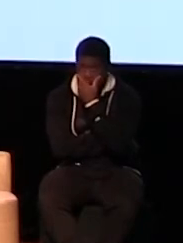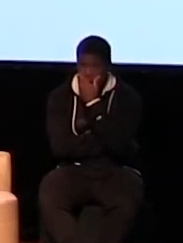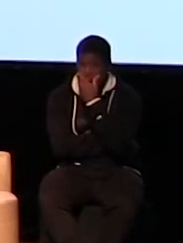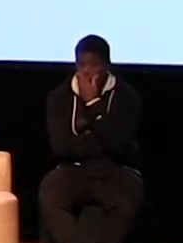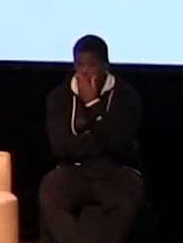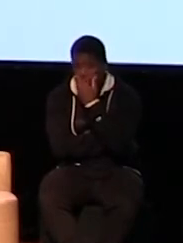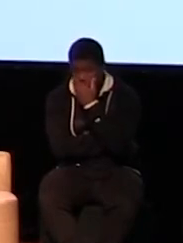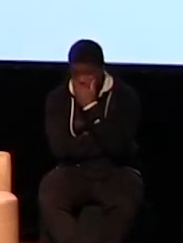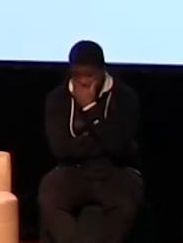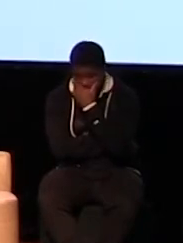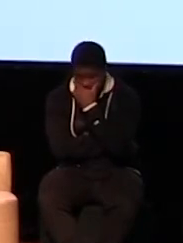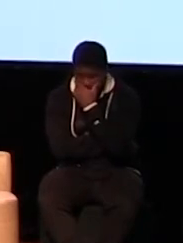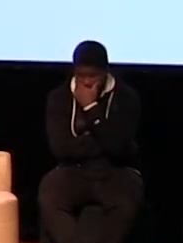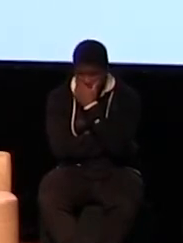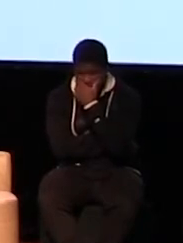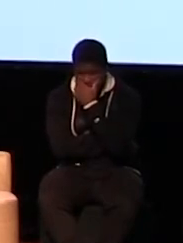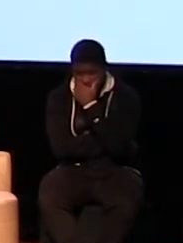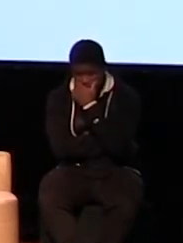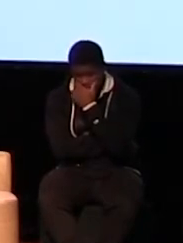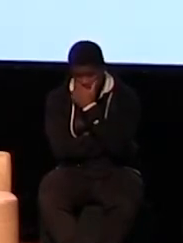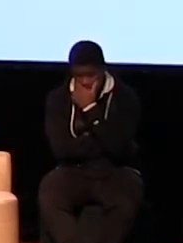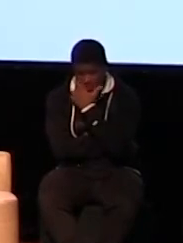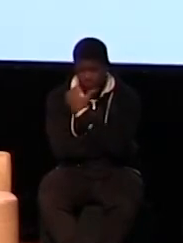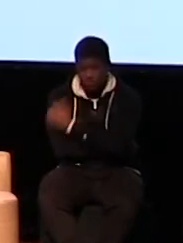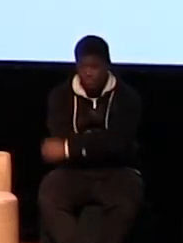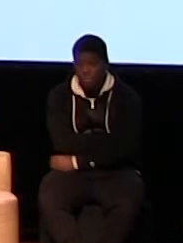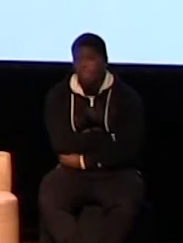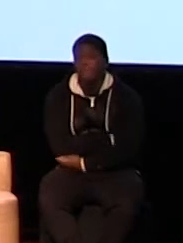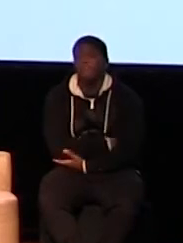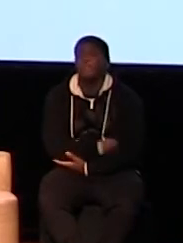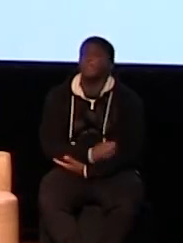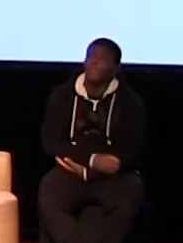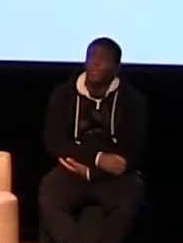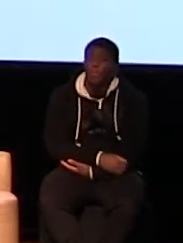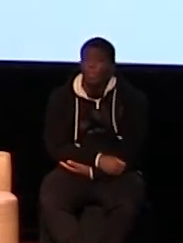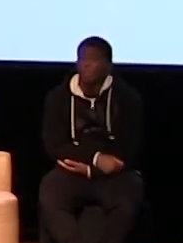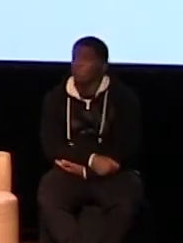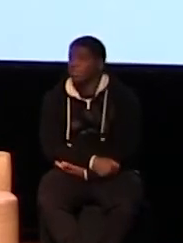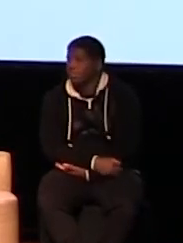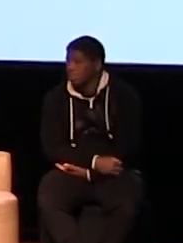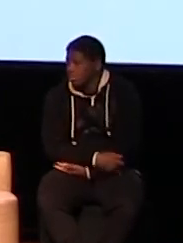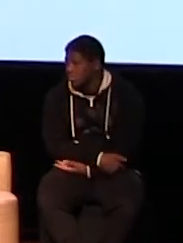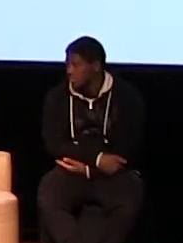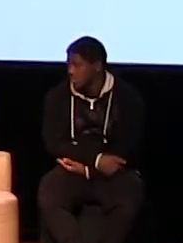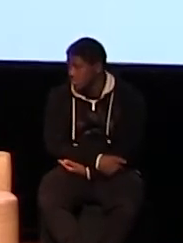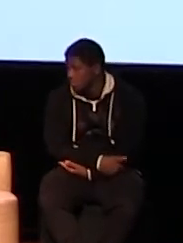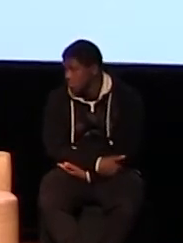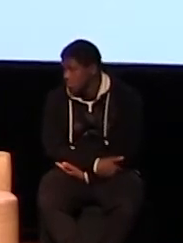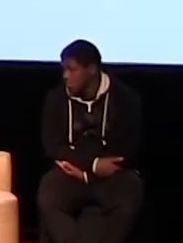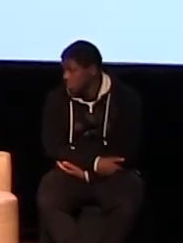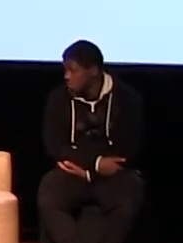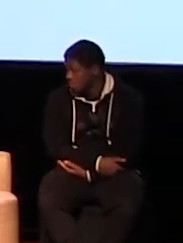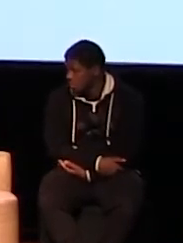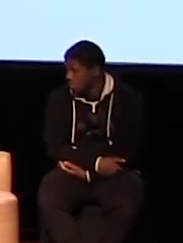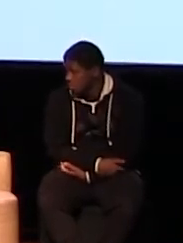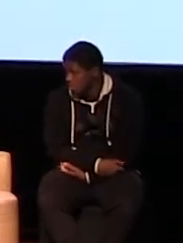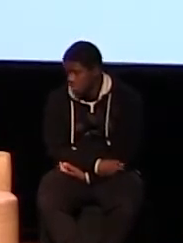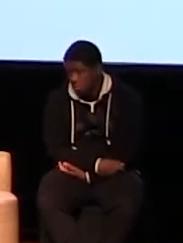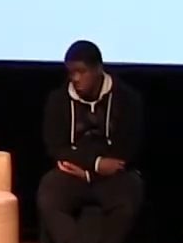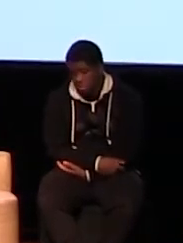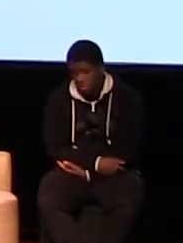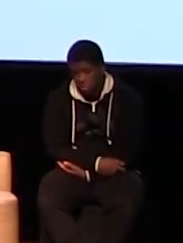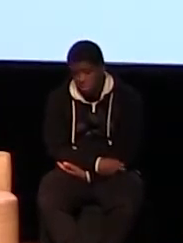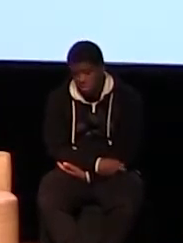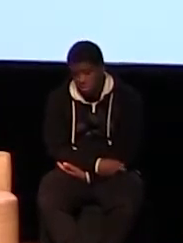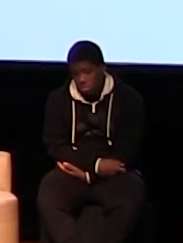tem autonomia, tem condições, exatamente porque passa por pessoas como vocês, tudo passa